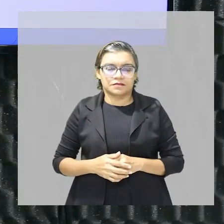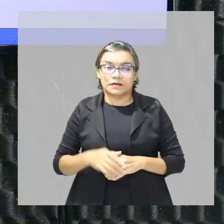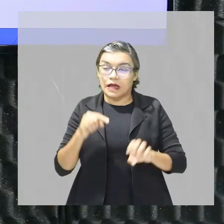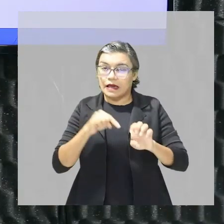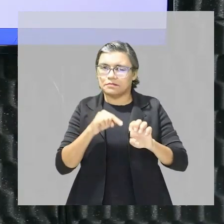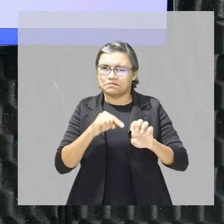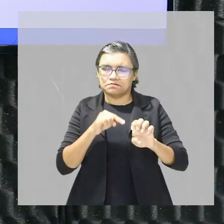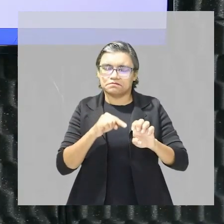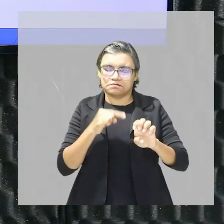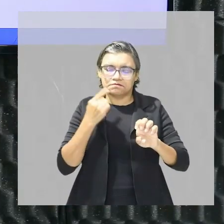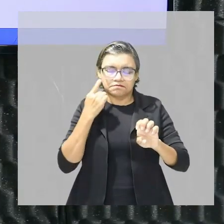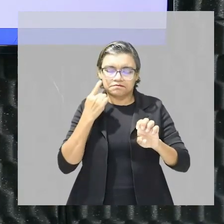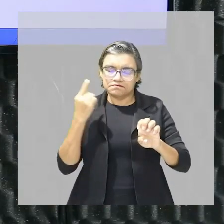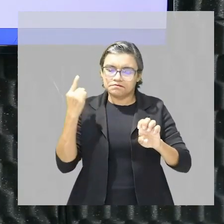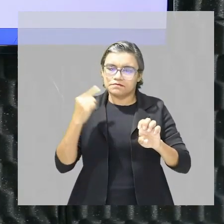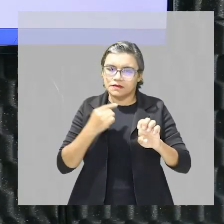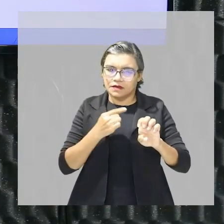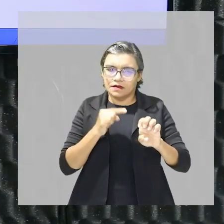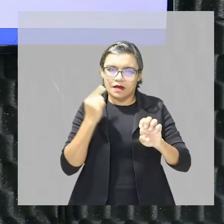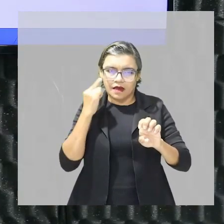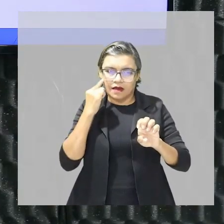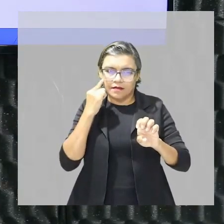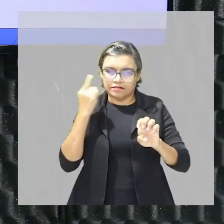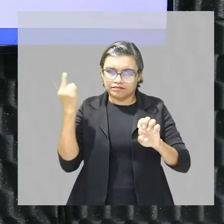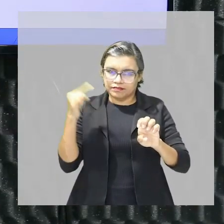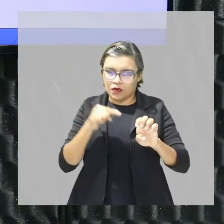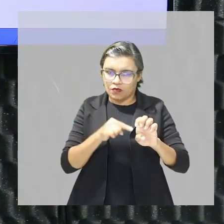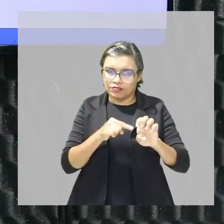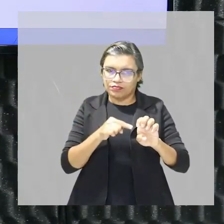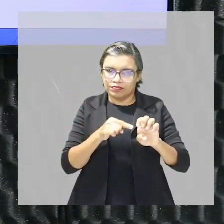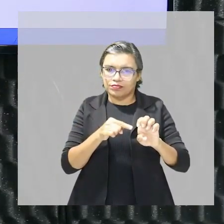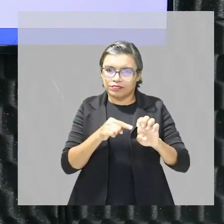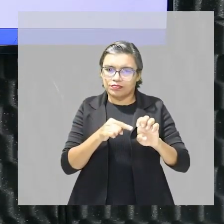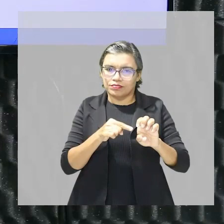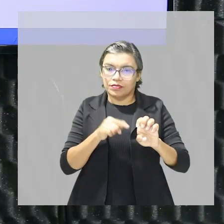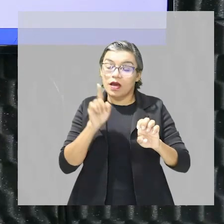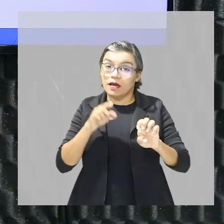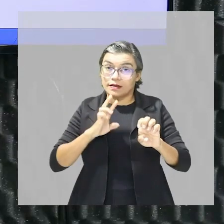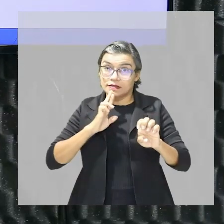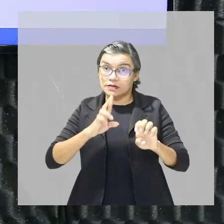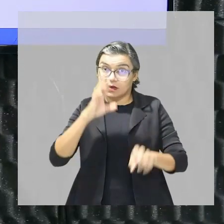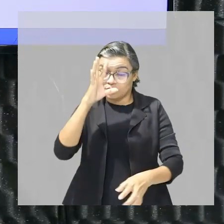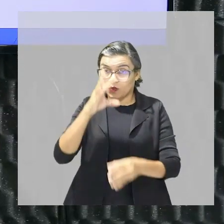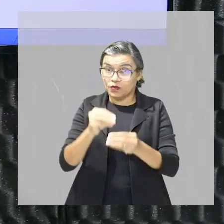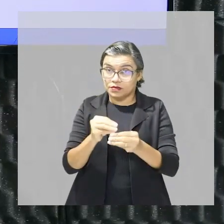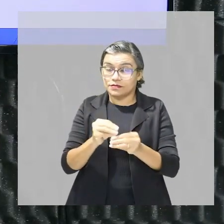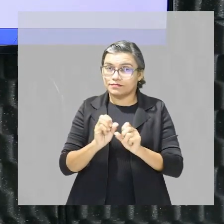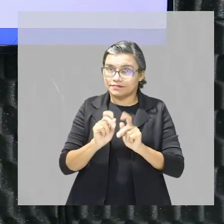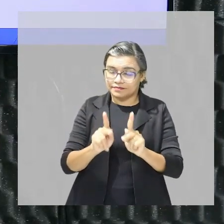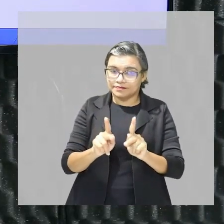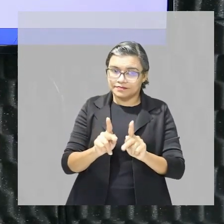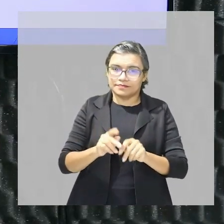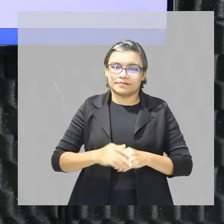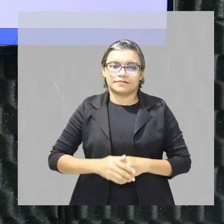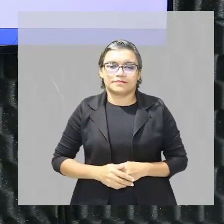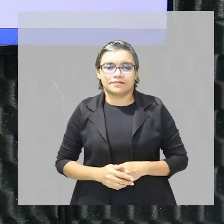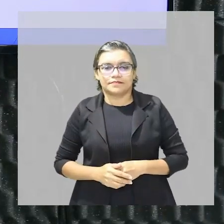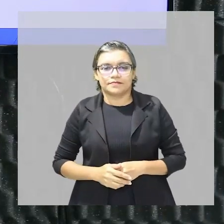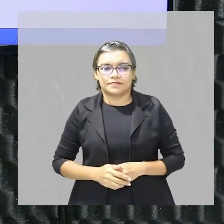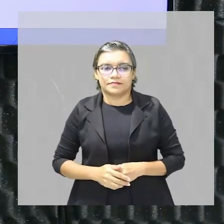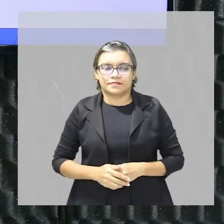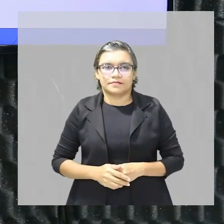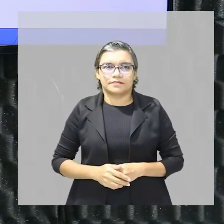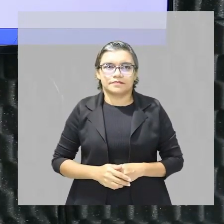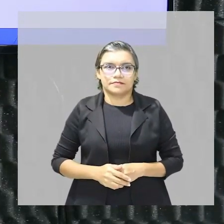primeiro sempre aí vem o ato de conhecer e o resultado que seria a conclusão tá a conclusão então